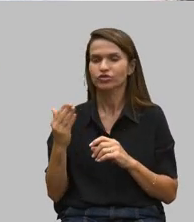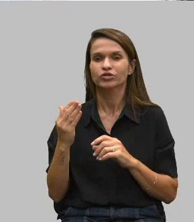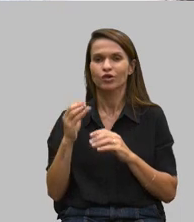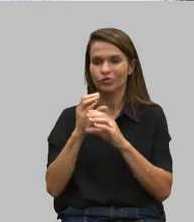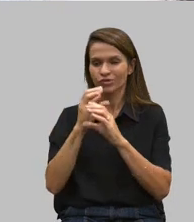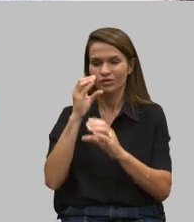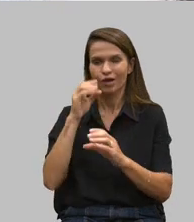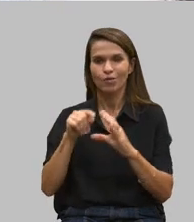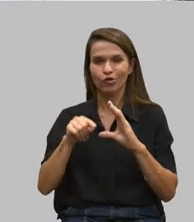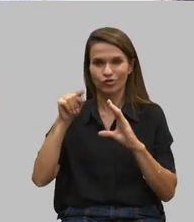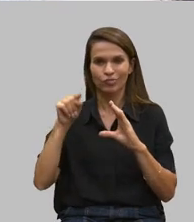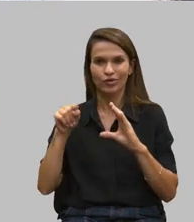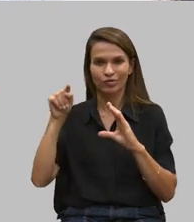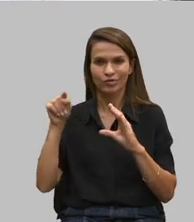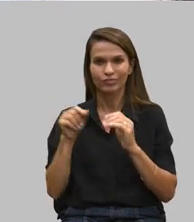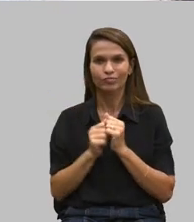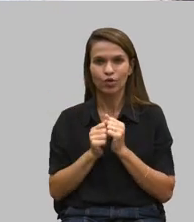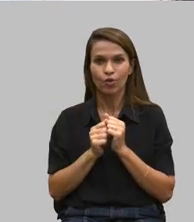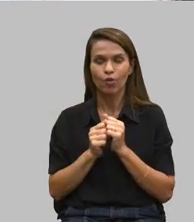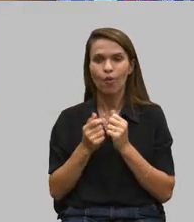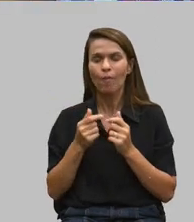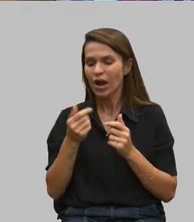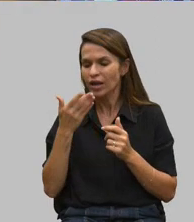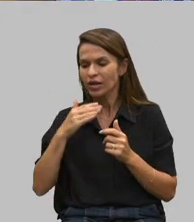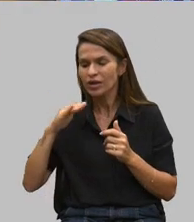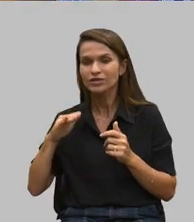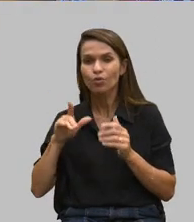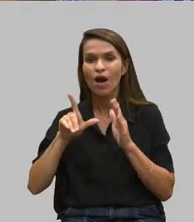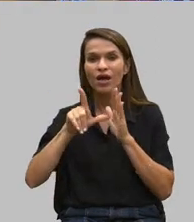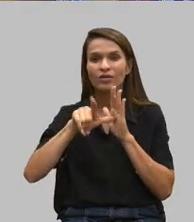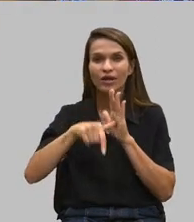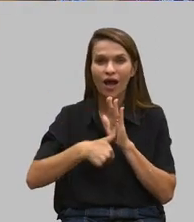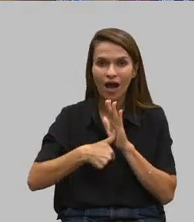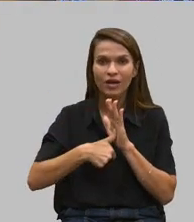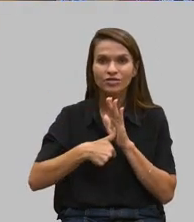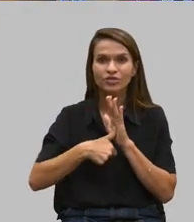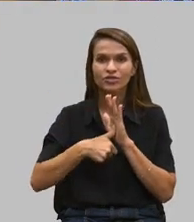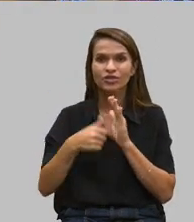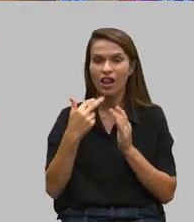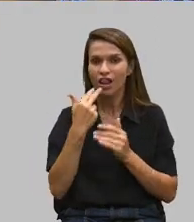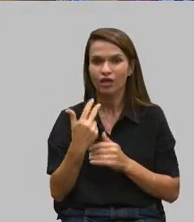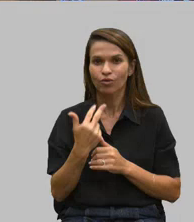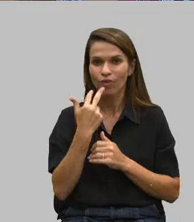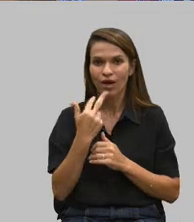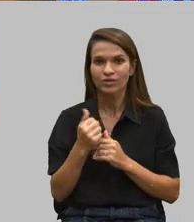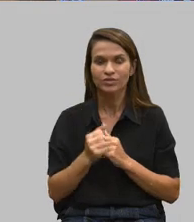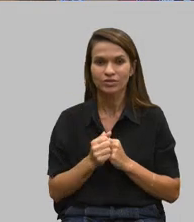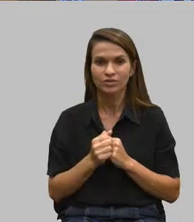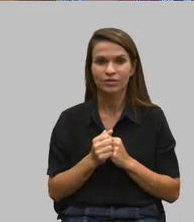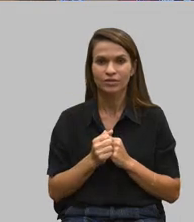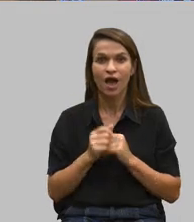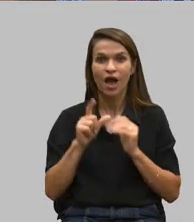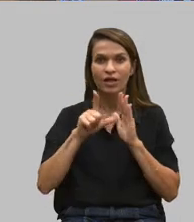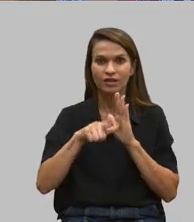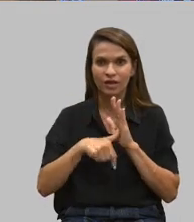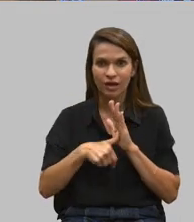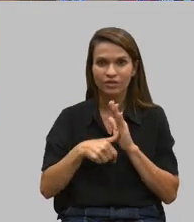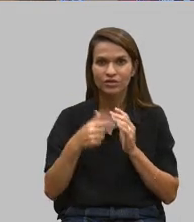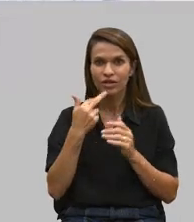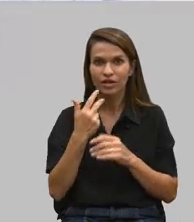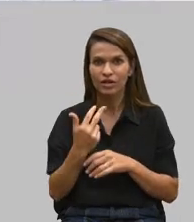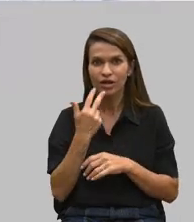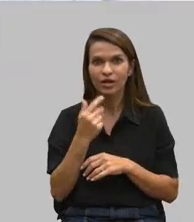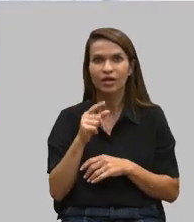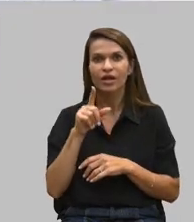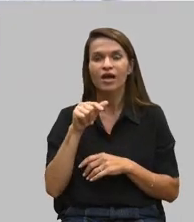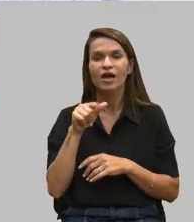criança com atrá de linguagem o que que era atraso não com é com atraso de linguagem que que era ele era um deficiente